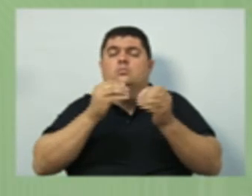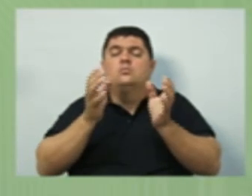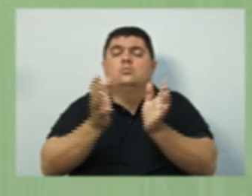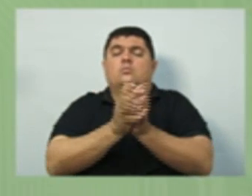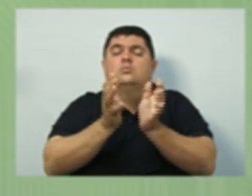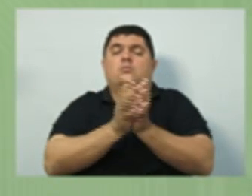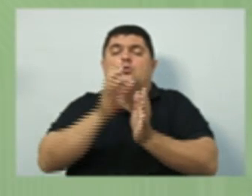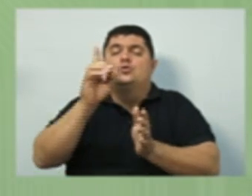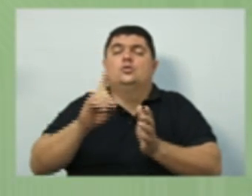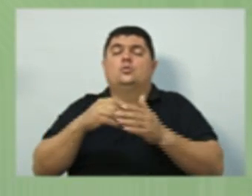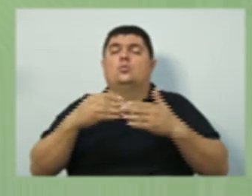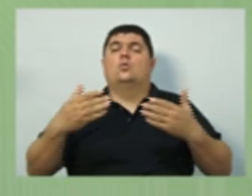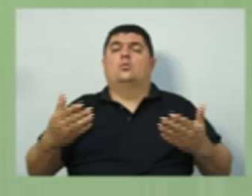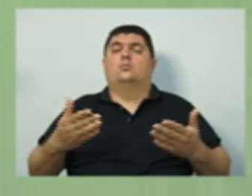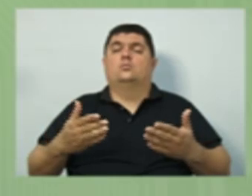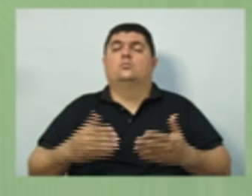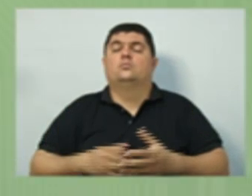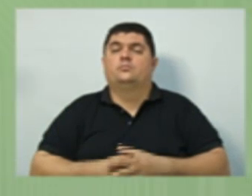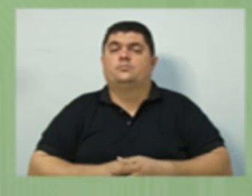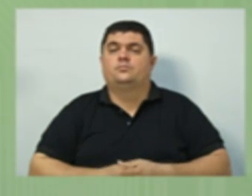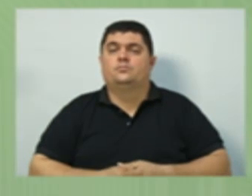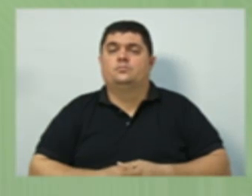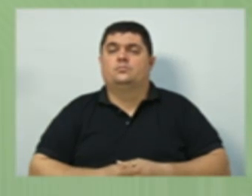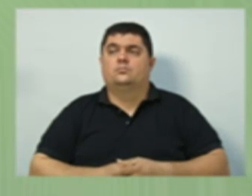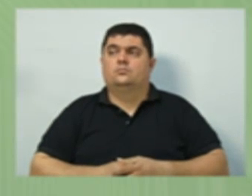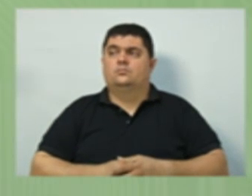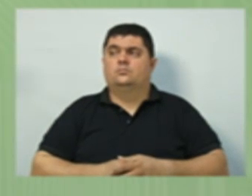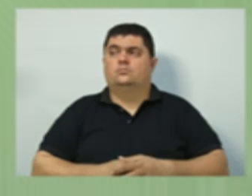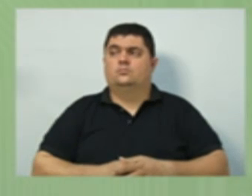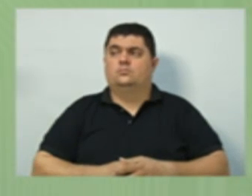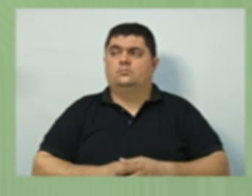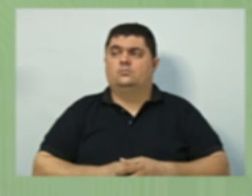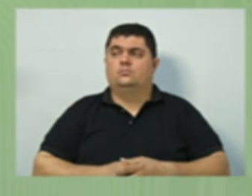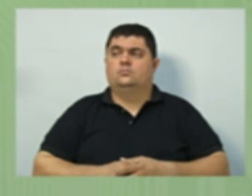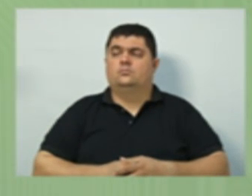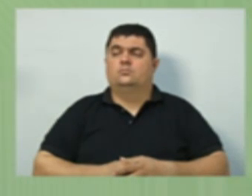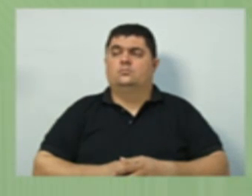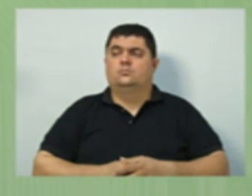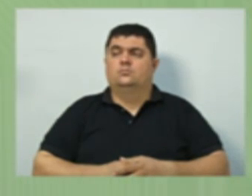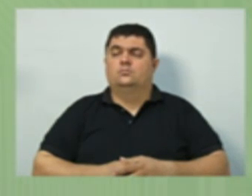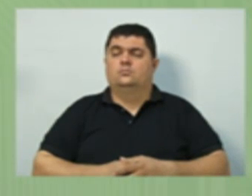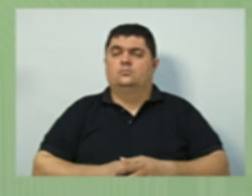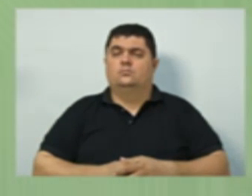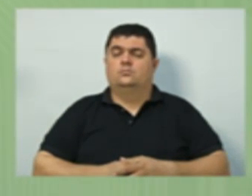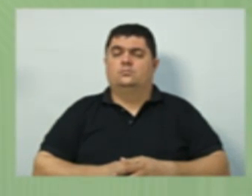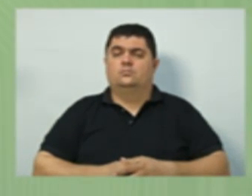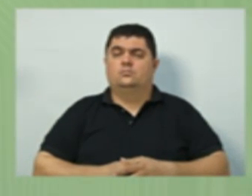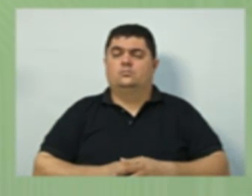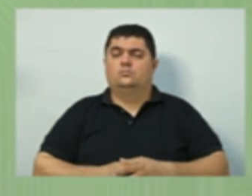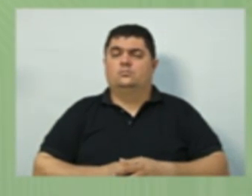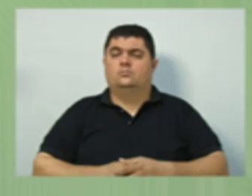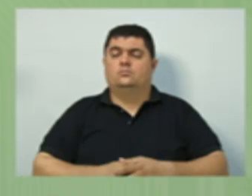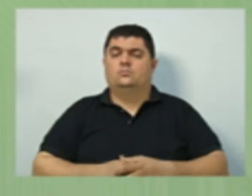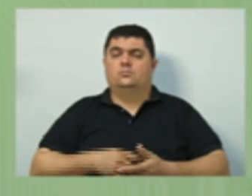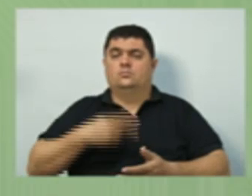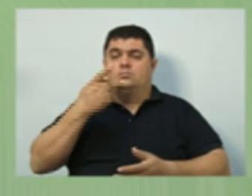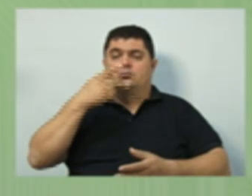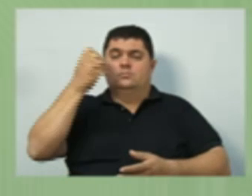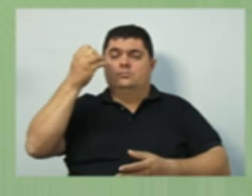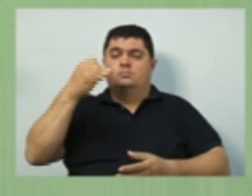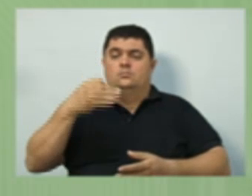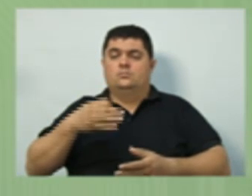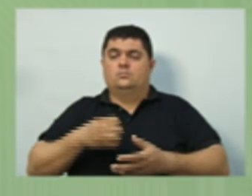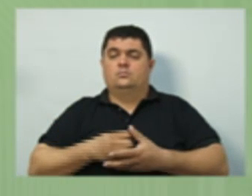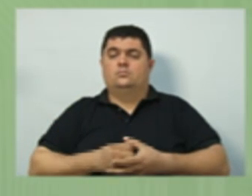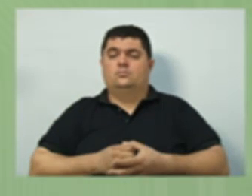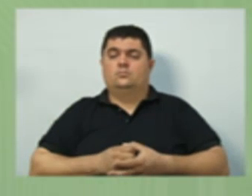de direitos. Que direitos? Olha aqui, está falando aqui a mulher, vamos olhar direitinho. Tem